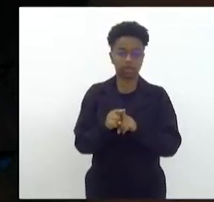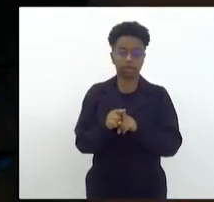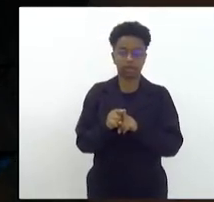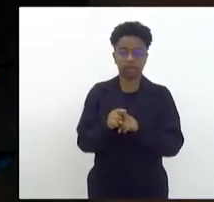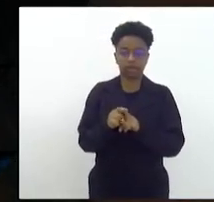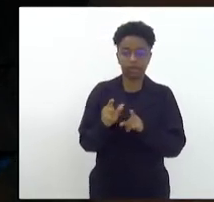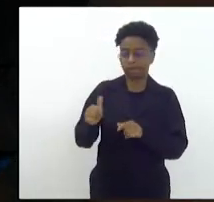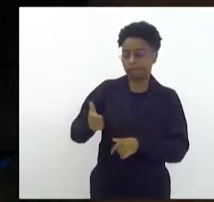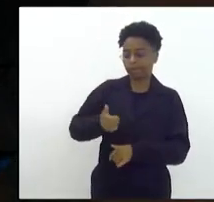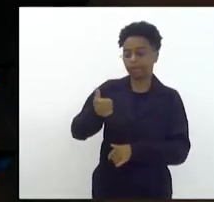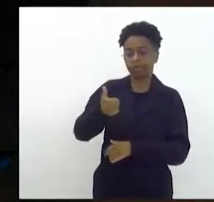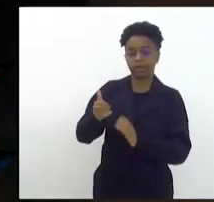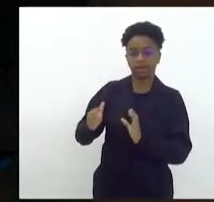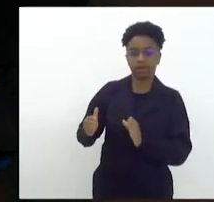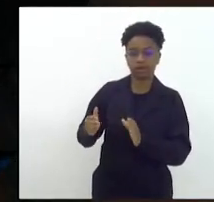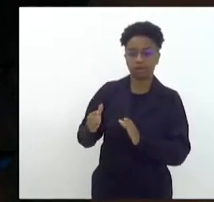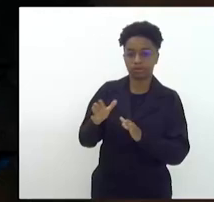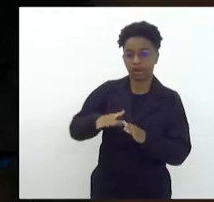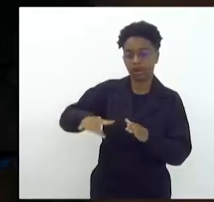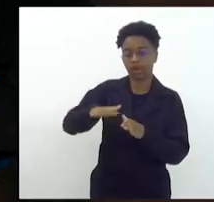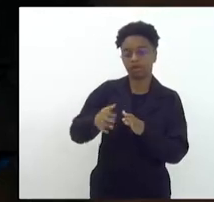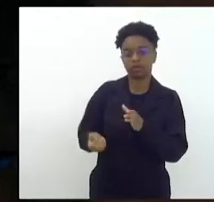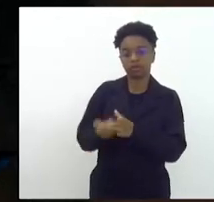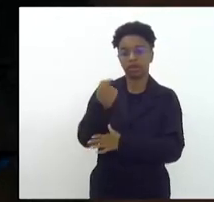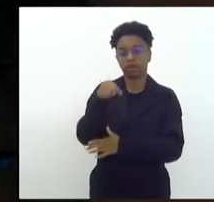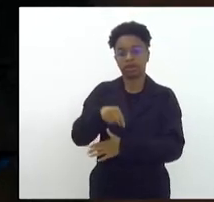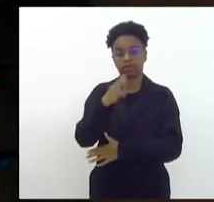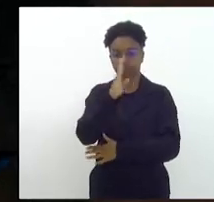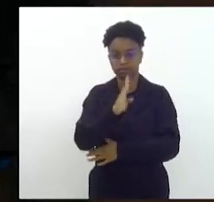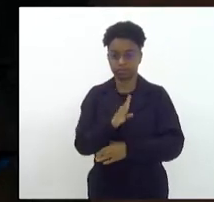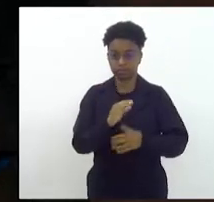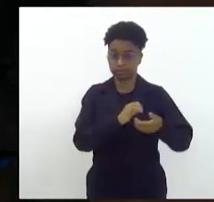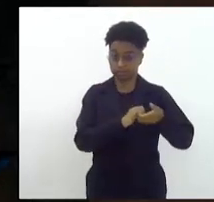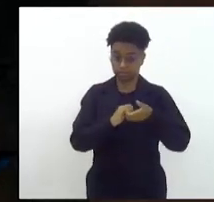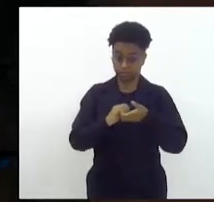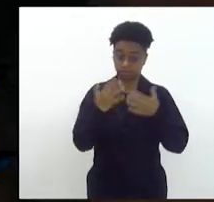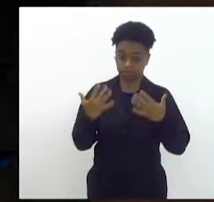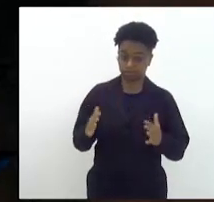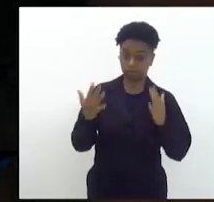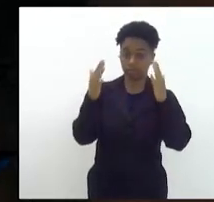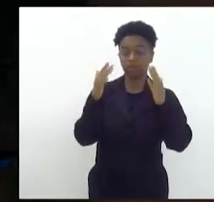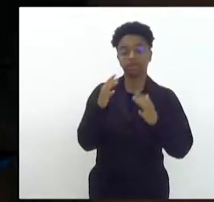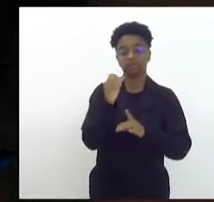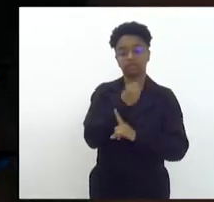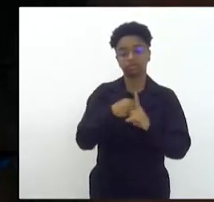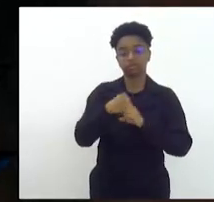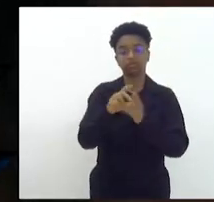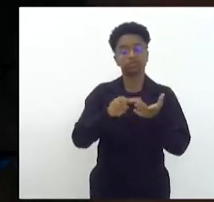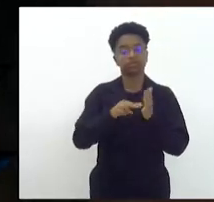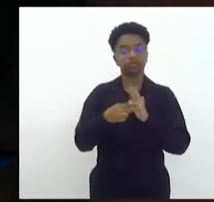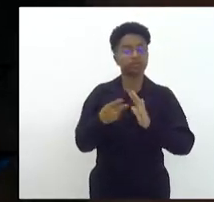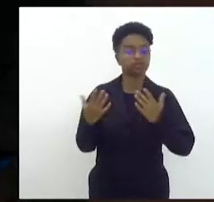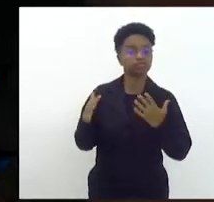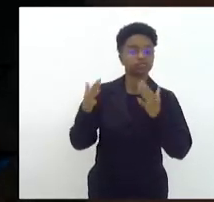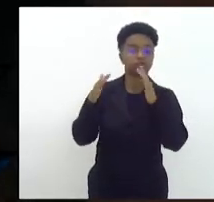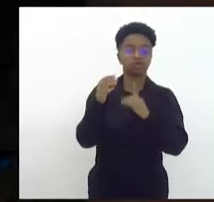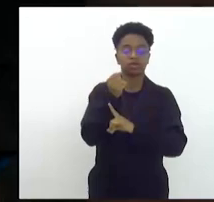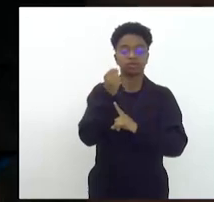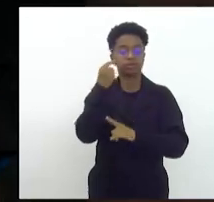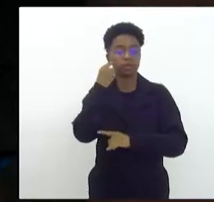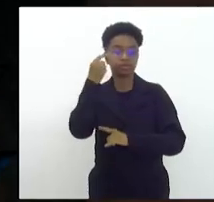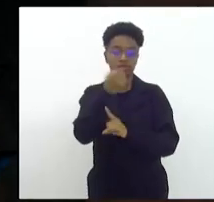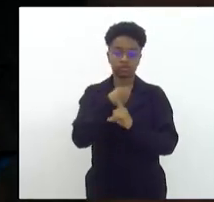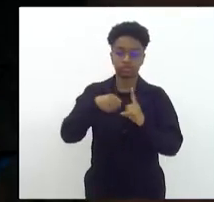cátedras construída no nosso país saudar sociologia saudar o pensamento social brasileiro é refletir